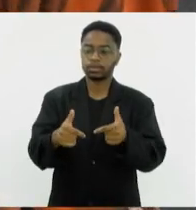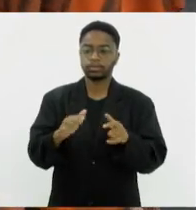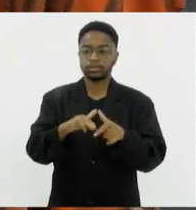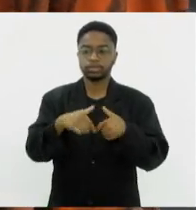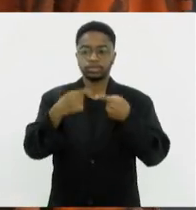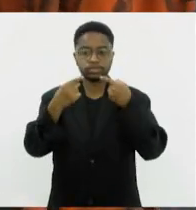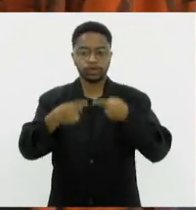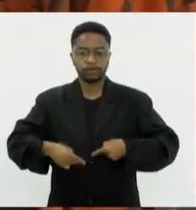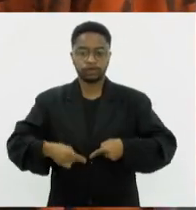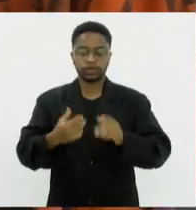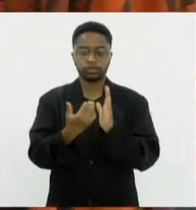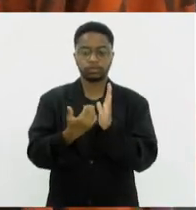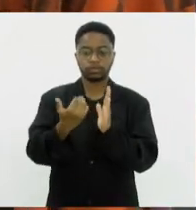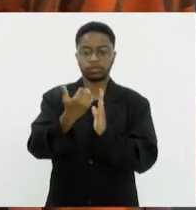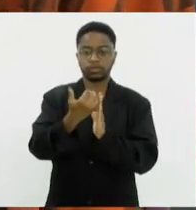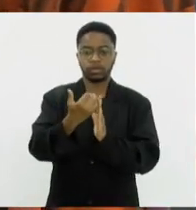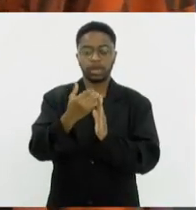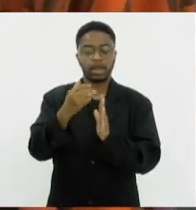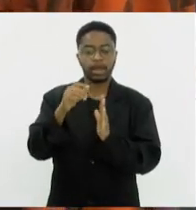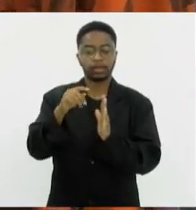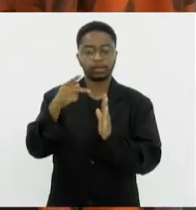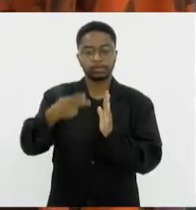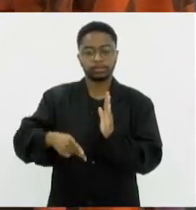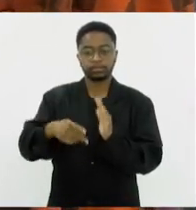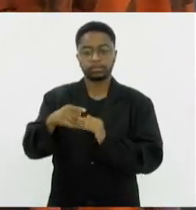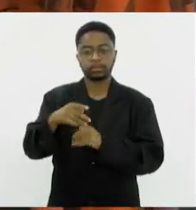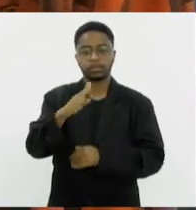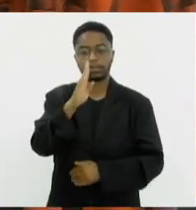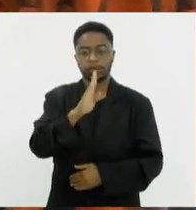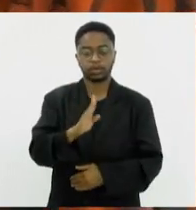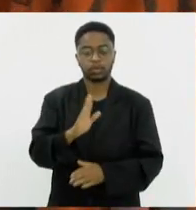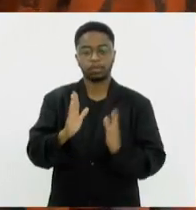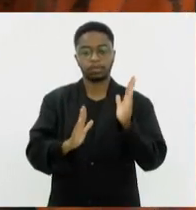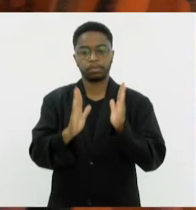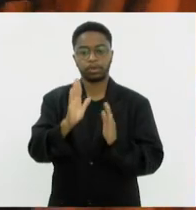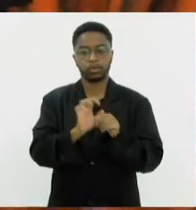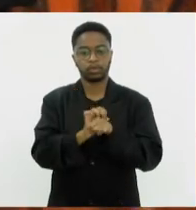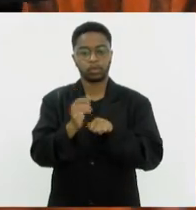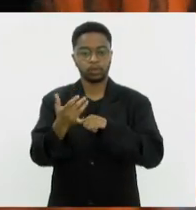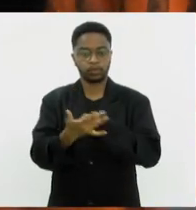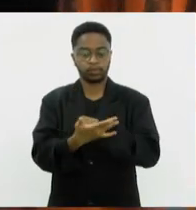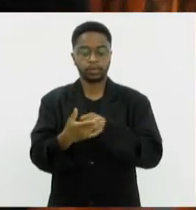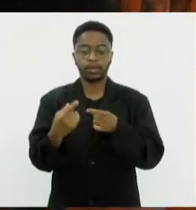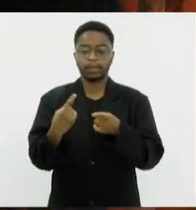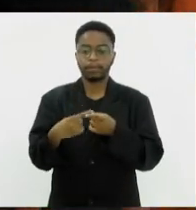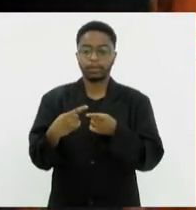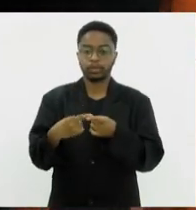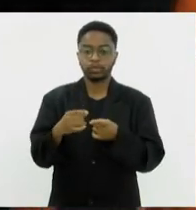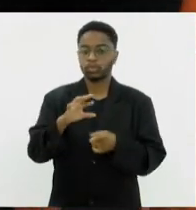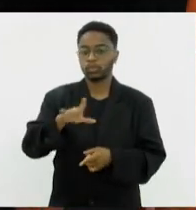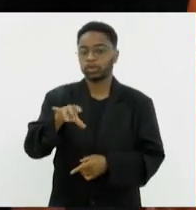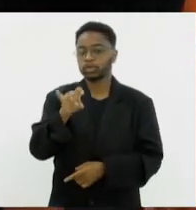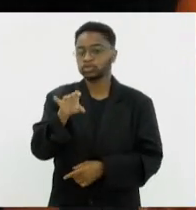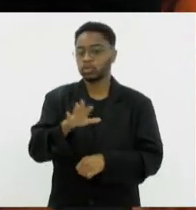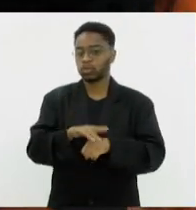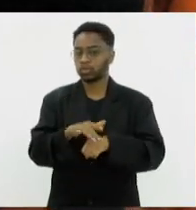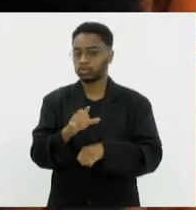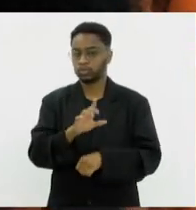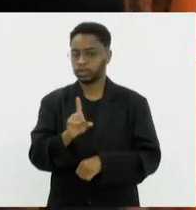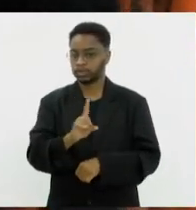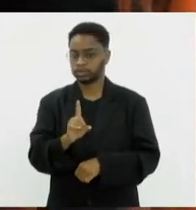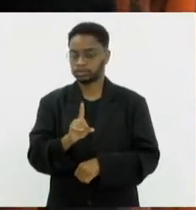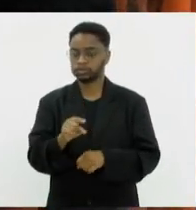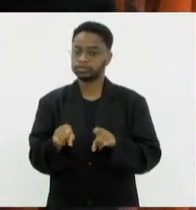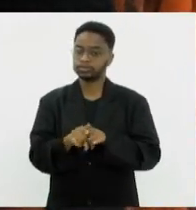desafio enorme da nossa humanidade, que foi exatamente a Covid-19. Porque não veio só a doença, não veio só